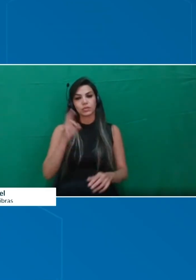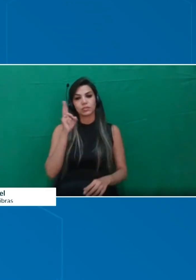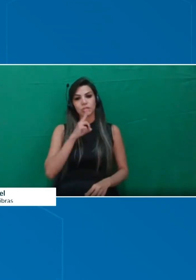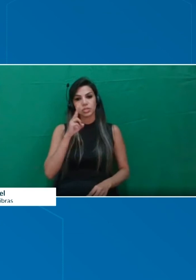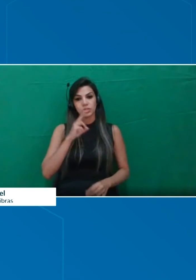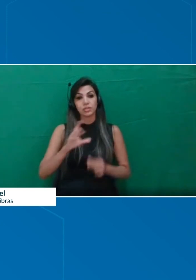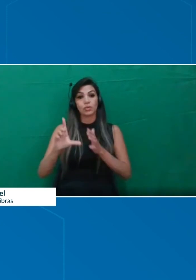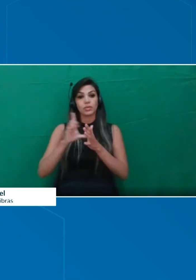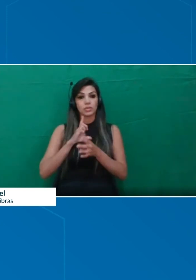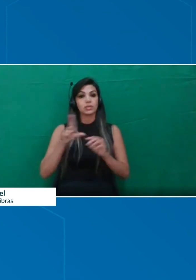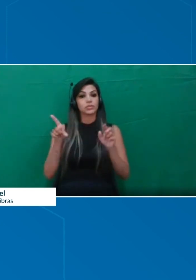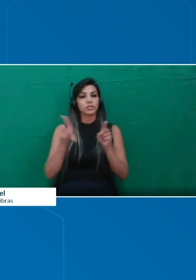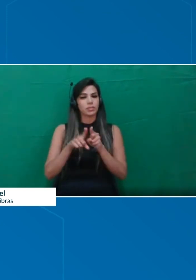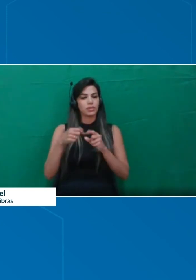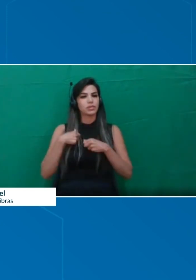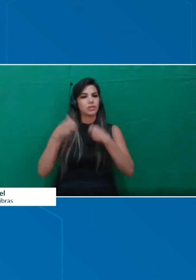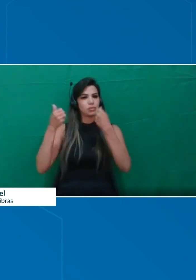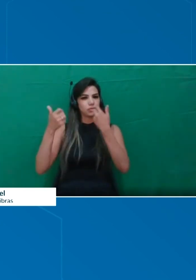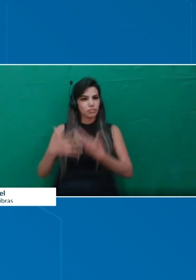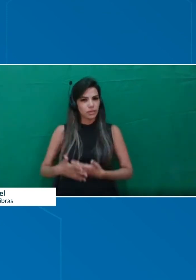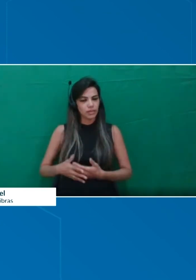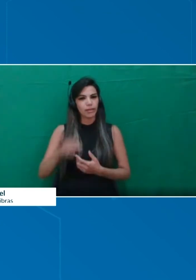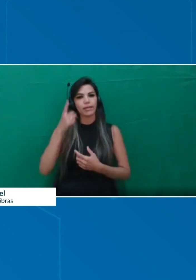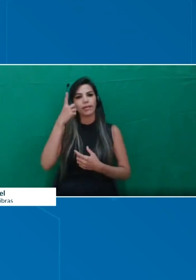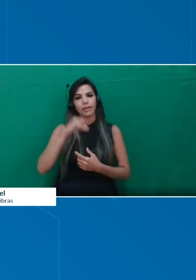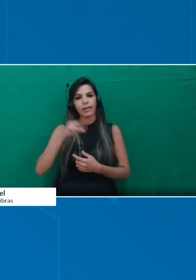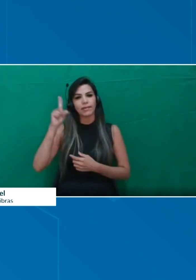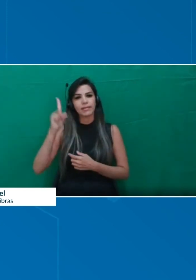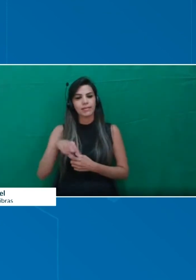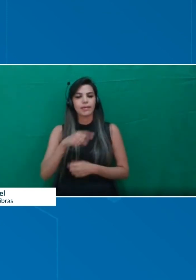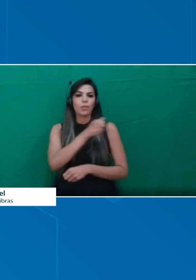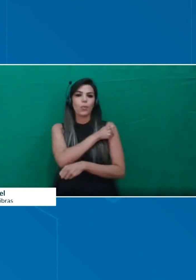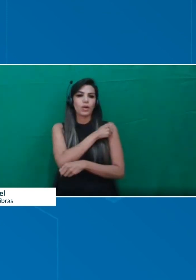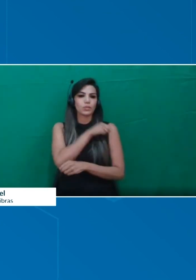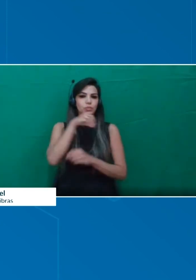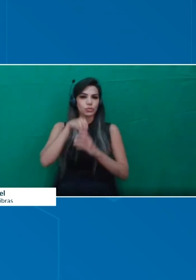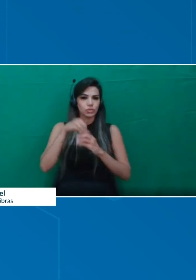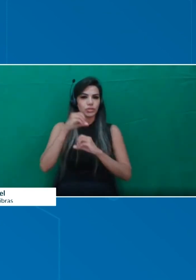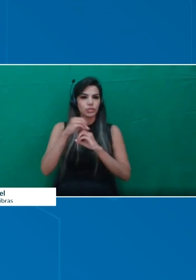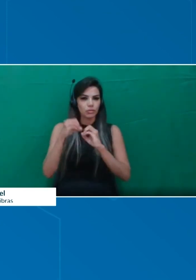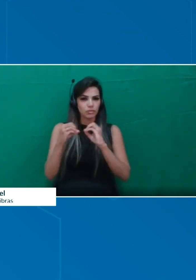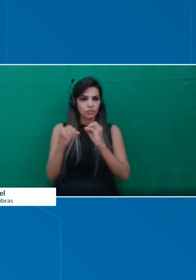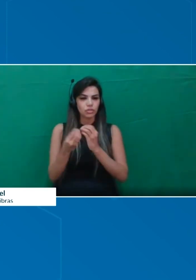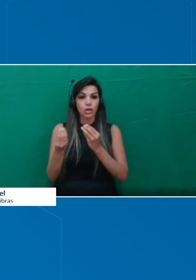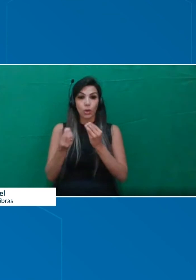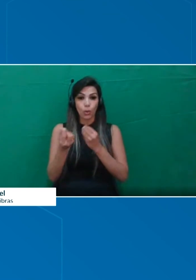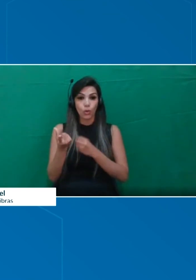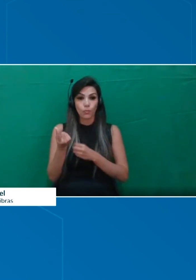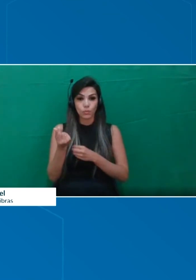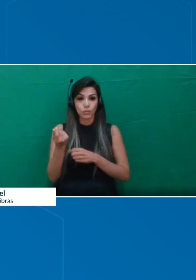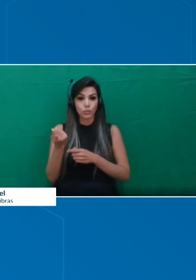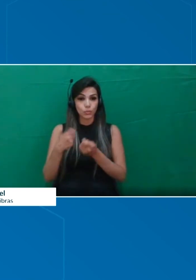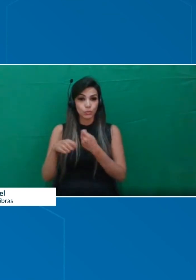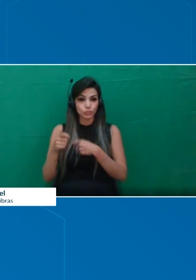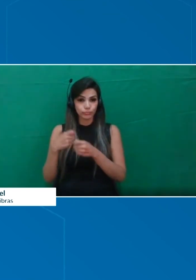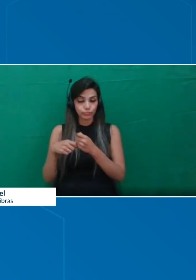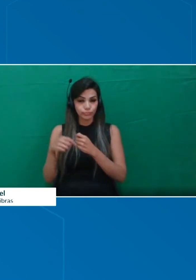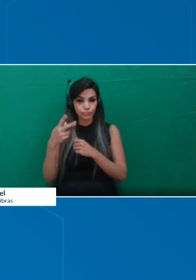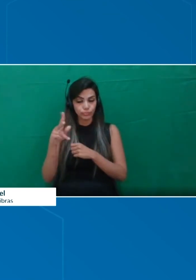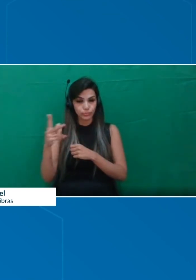do perfil socioeconômico do nosso estudante, nós iniciamos uma ação partindo de um pressuposto